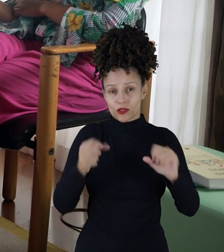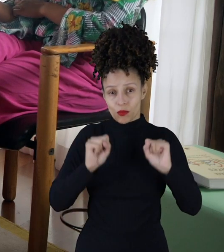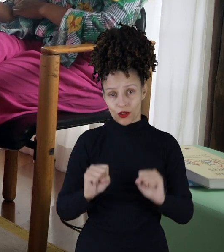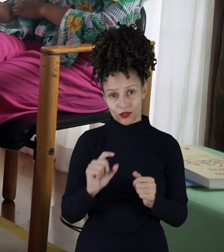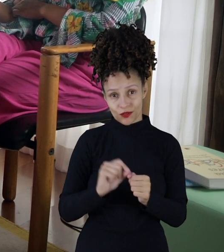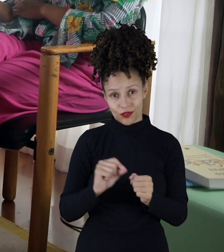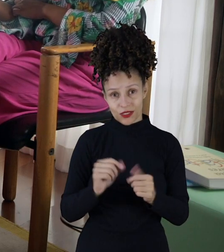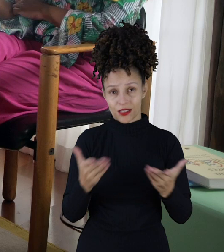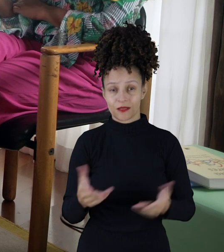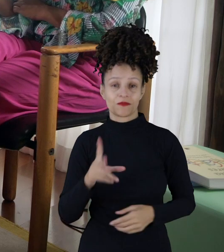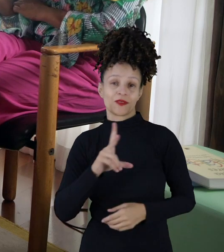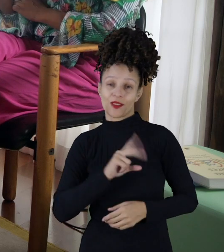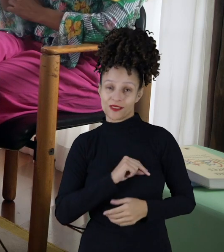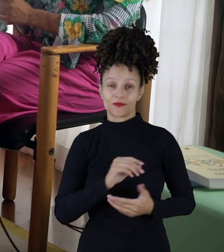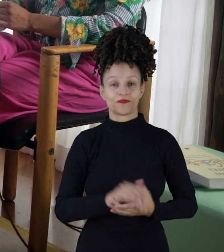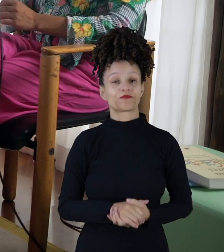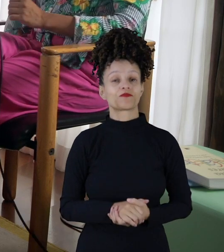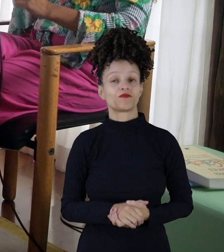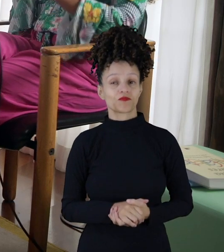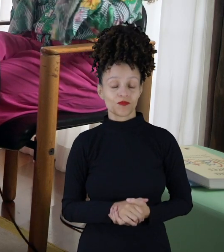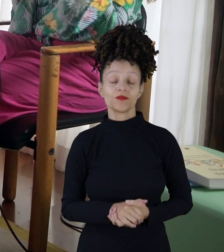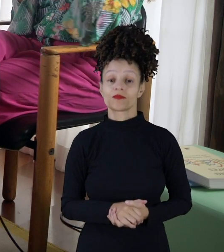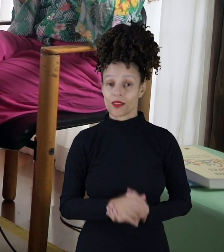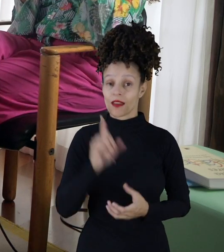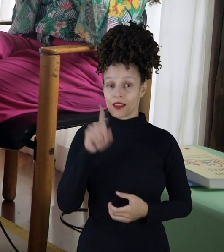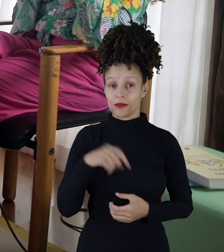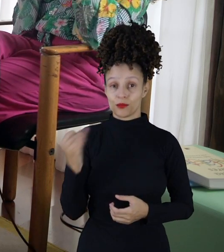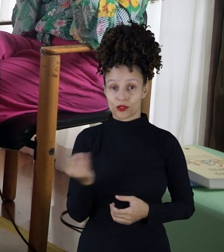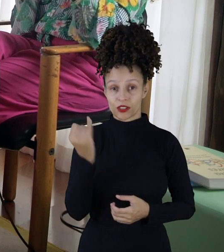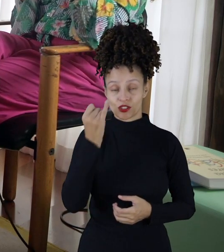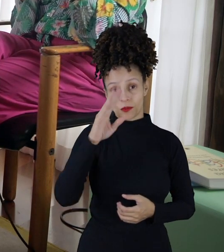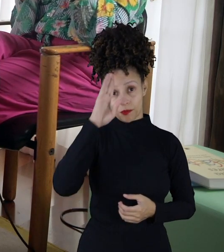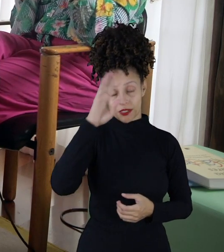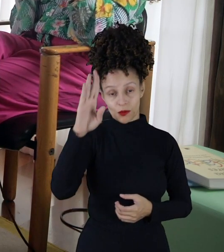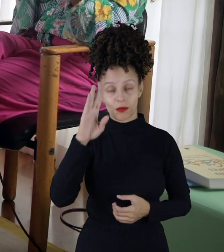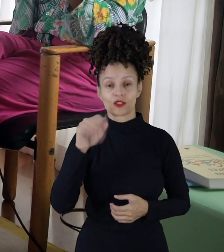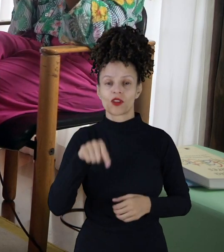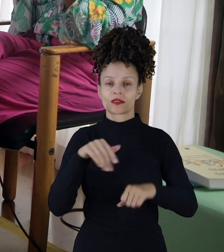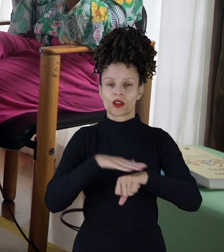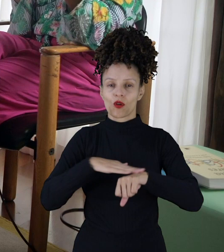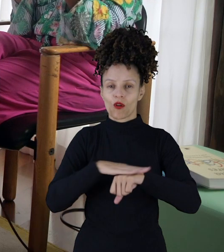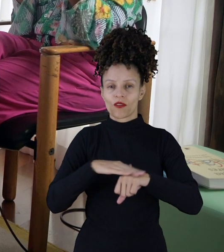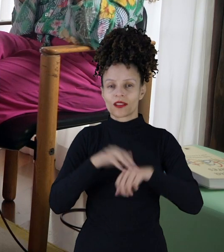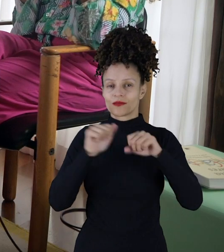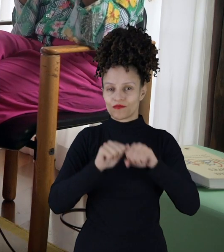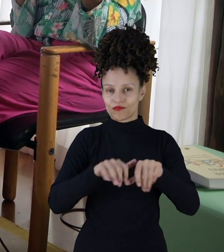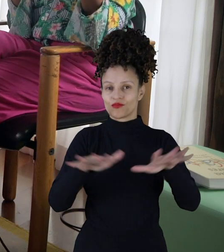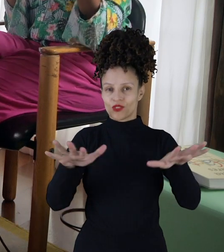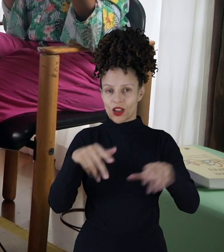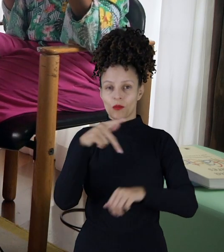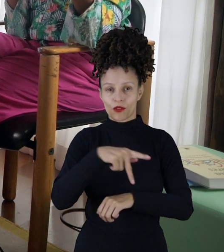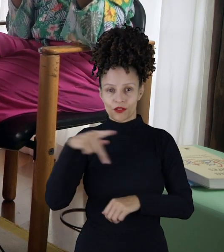ser feita. Nossa. E é importante, principalmente para essa conversa que chega até